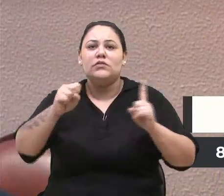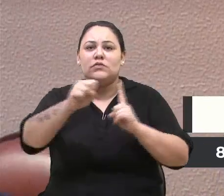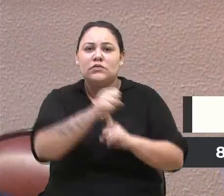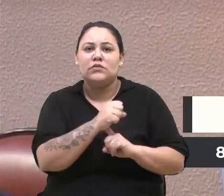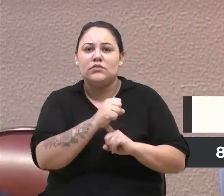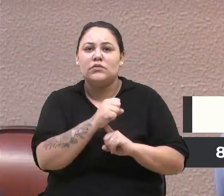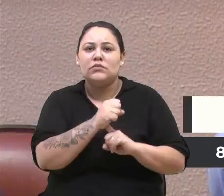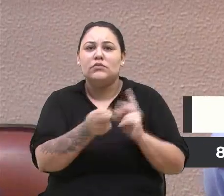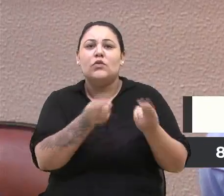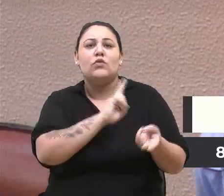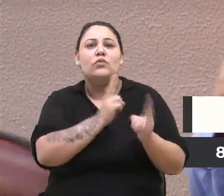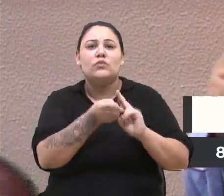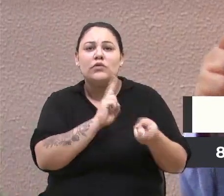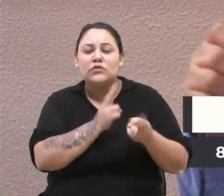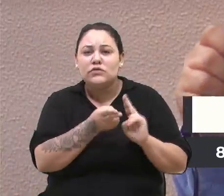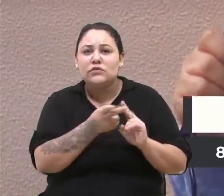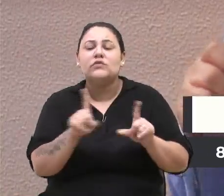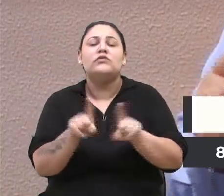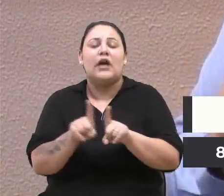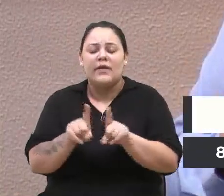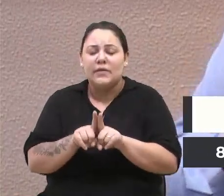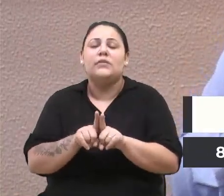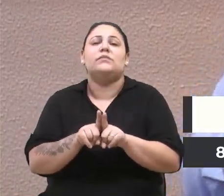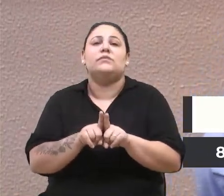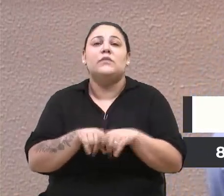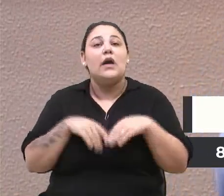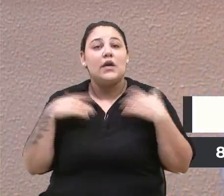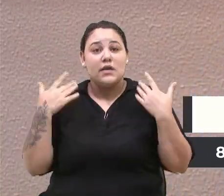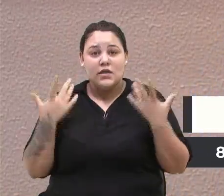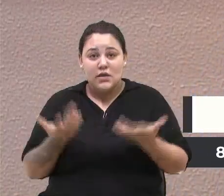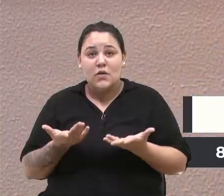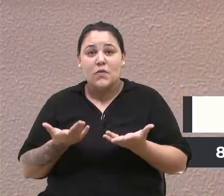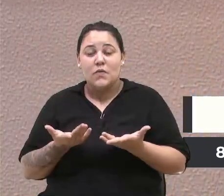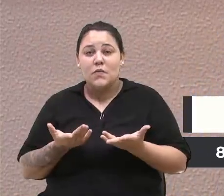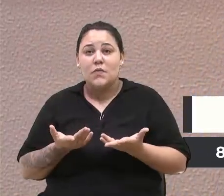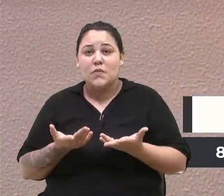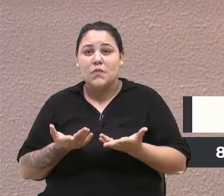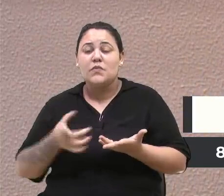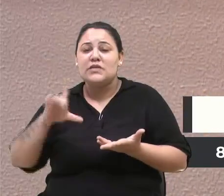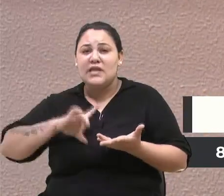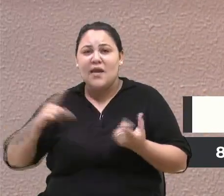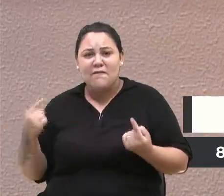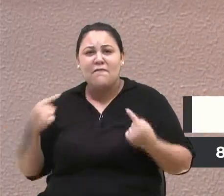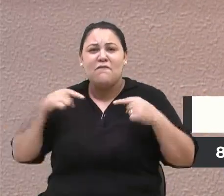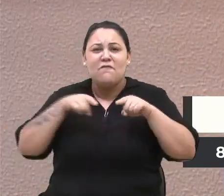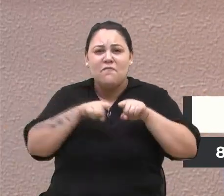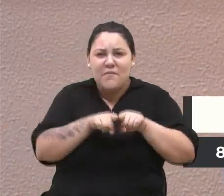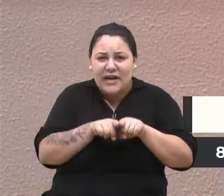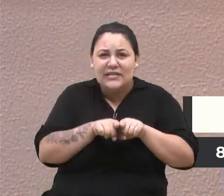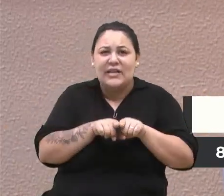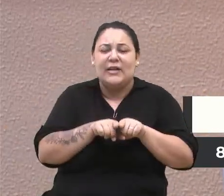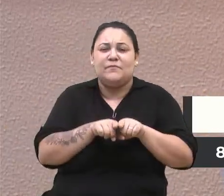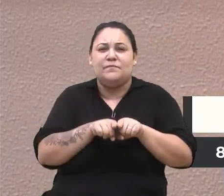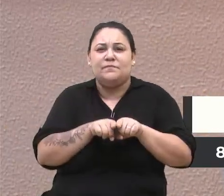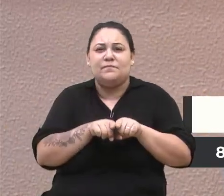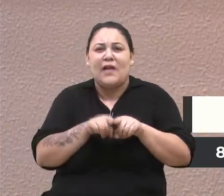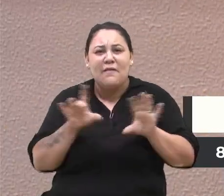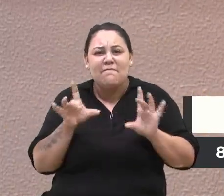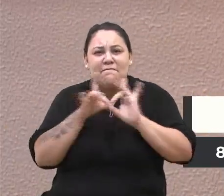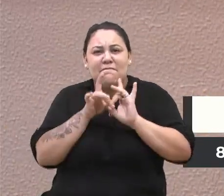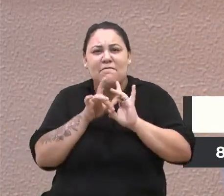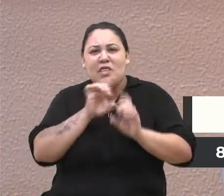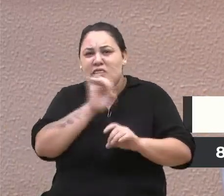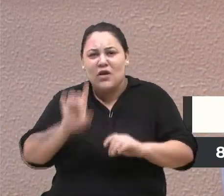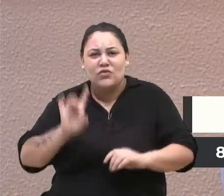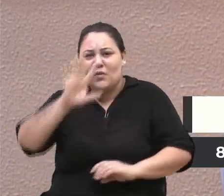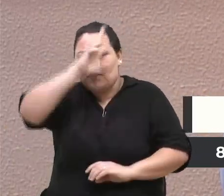para esse momento. Então, assim, quando se tem a parceria não só da prefeitura, o governo do estado, o governo